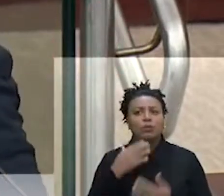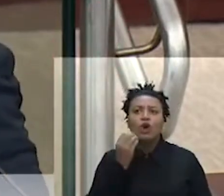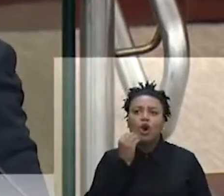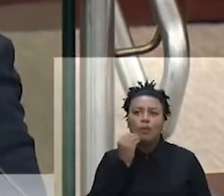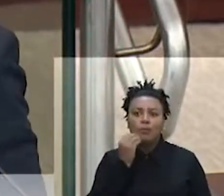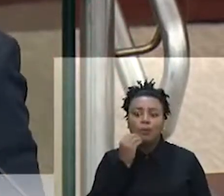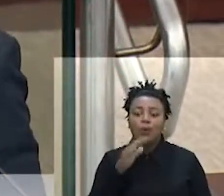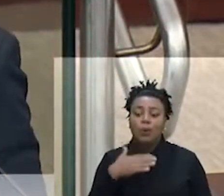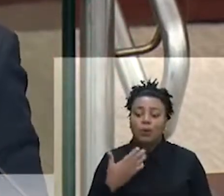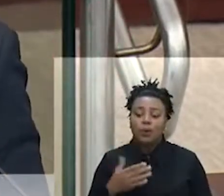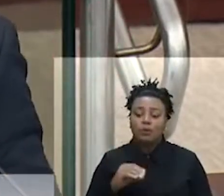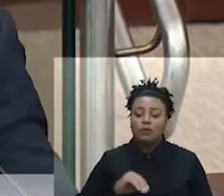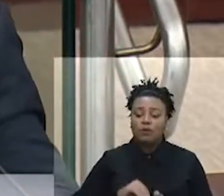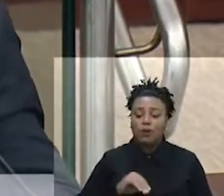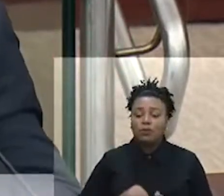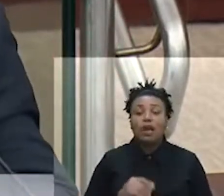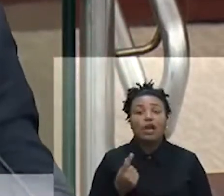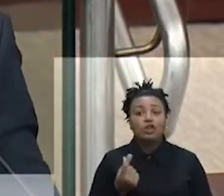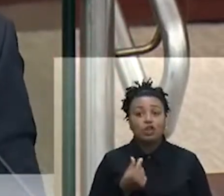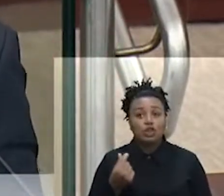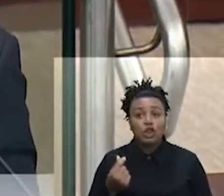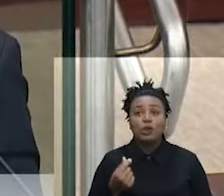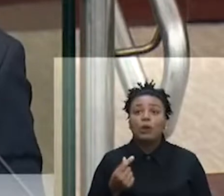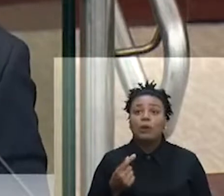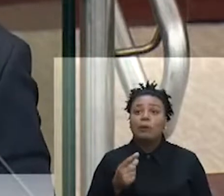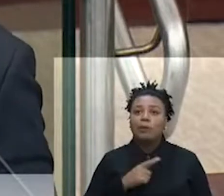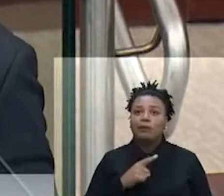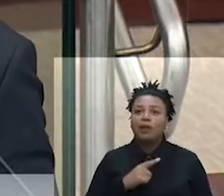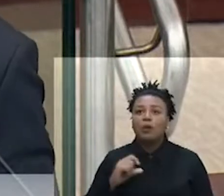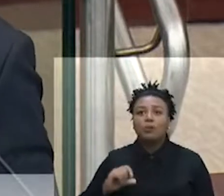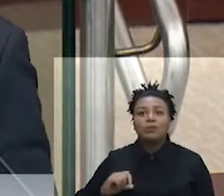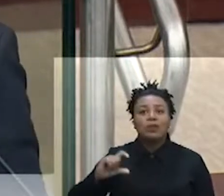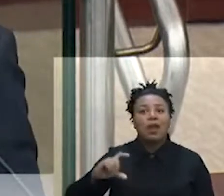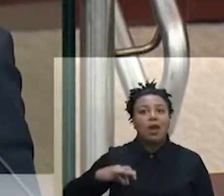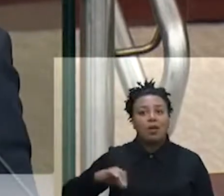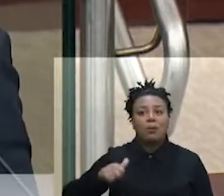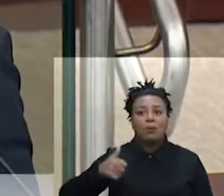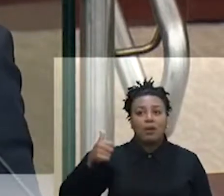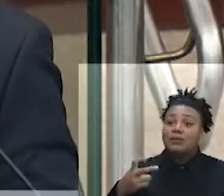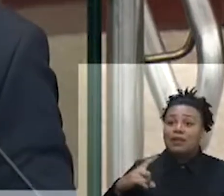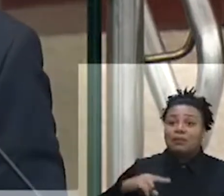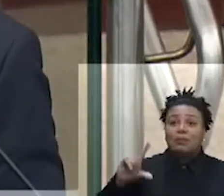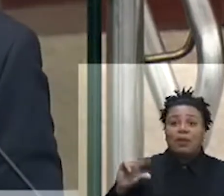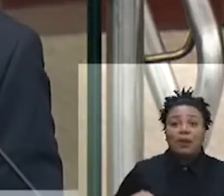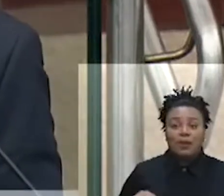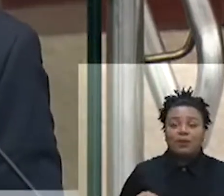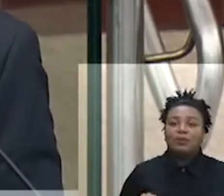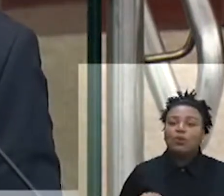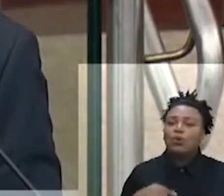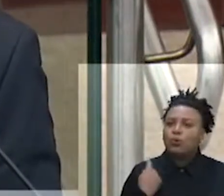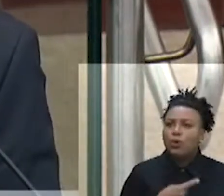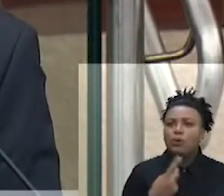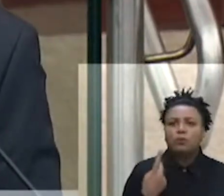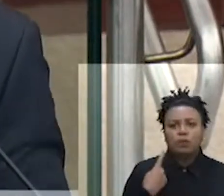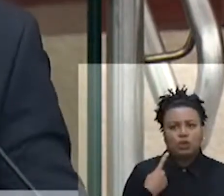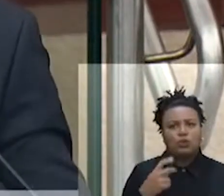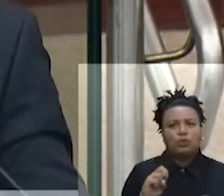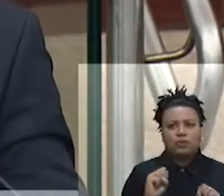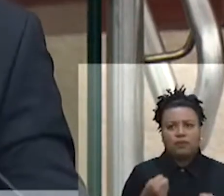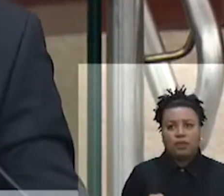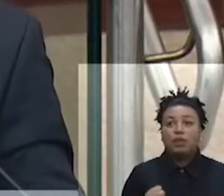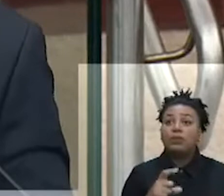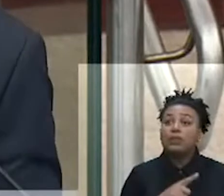obviamente, quando faltar dinheiro para dar uma remuneração maior para quem ganha menos. A nossa bancada defendeu